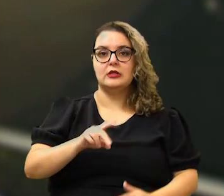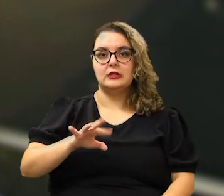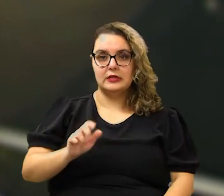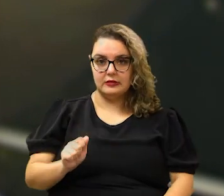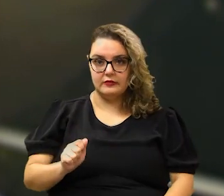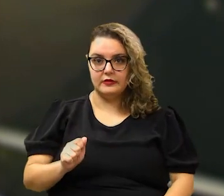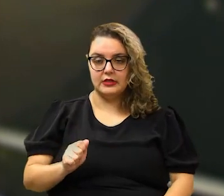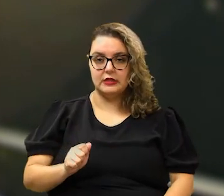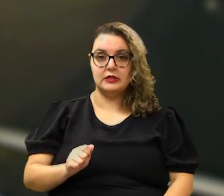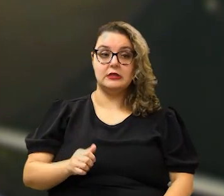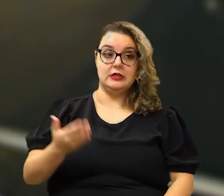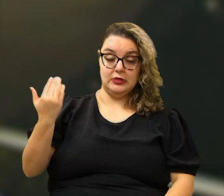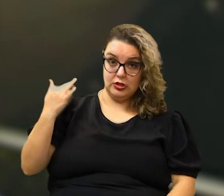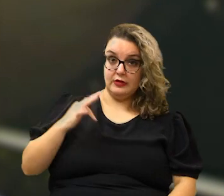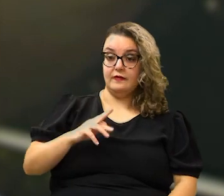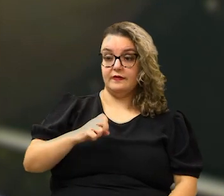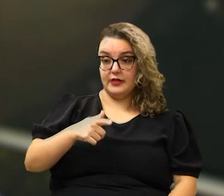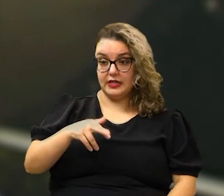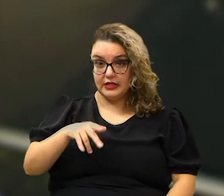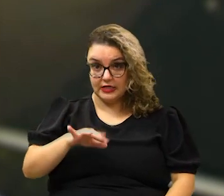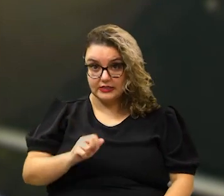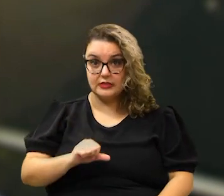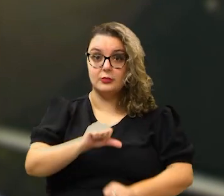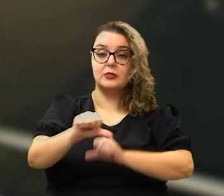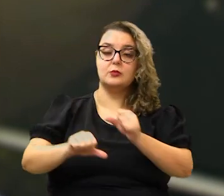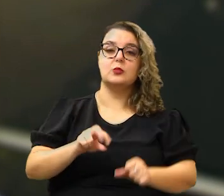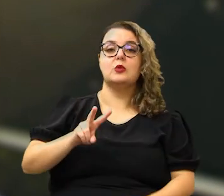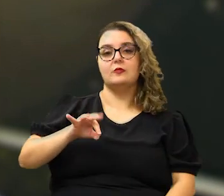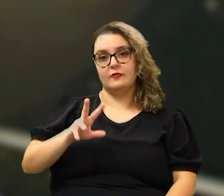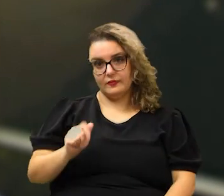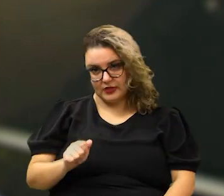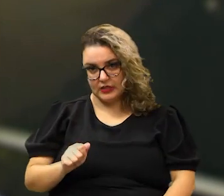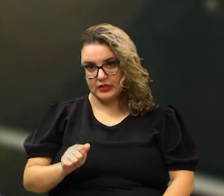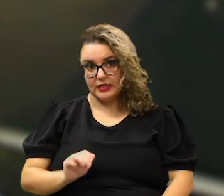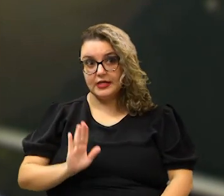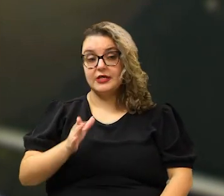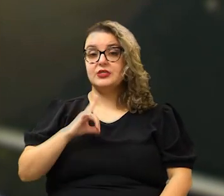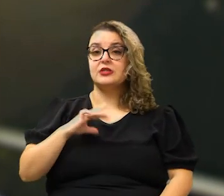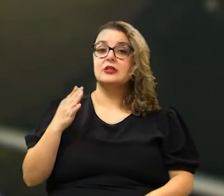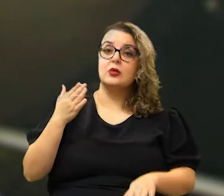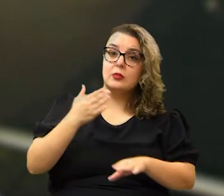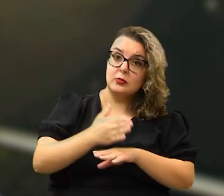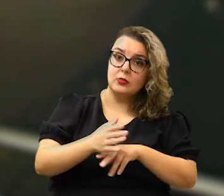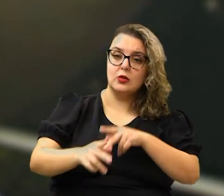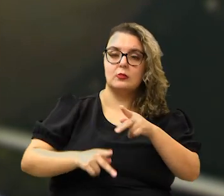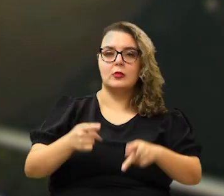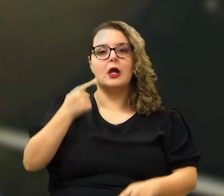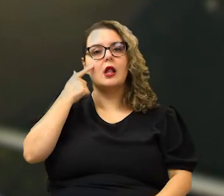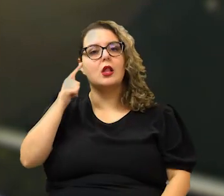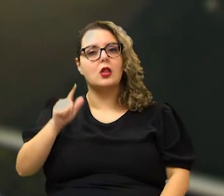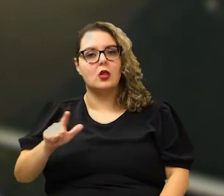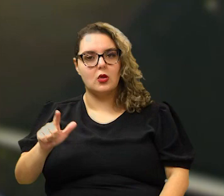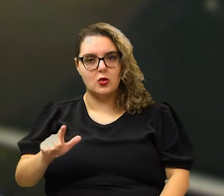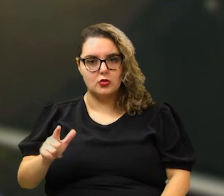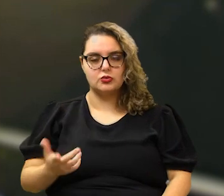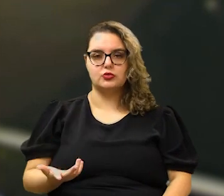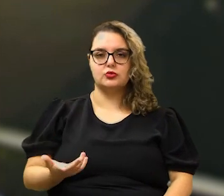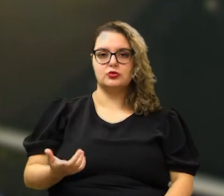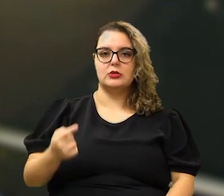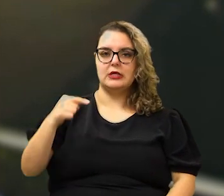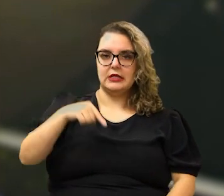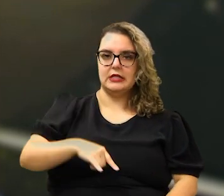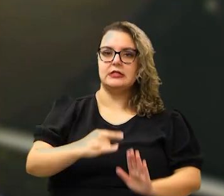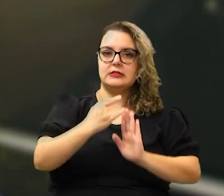vila, da então freguesia, para se tornar uma vila, e a gente já tem uma participação popular. É claro, né?